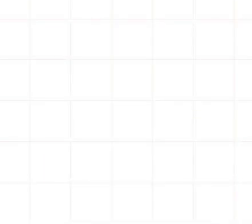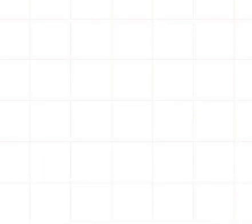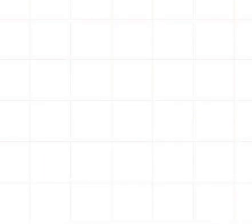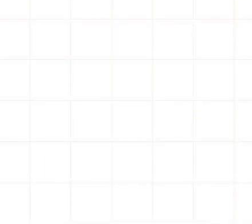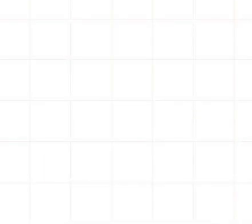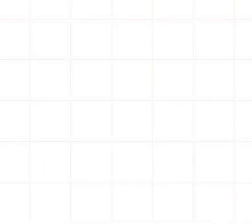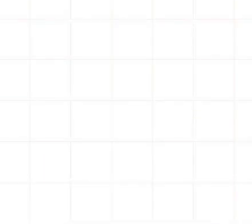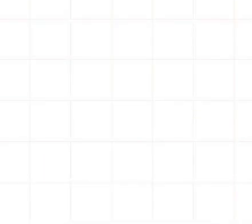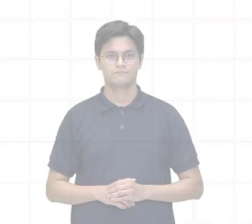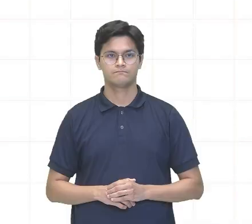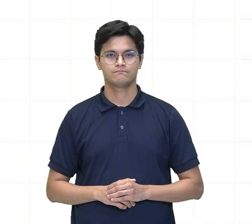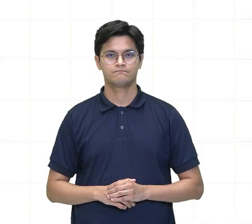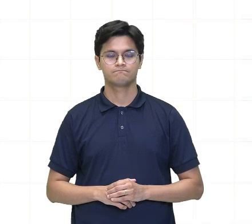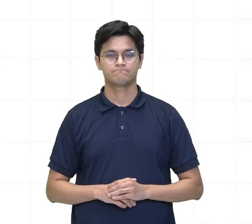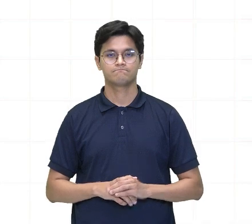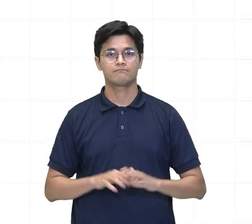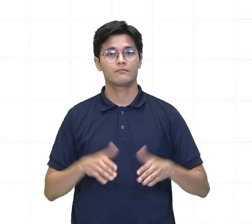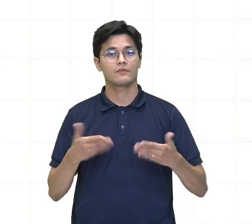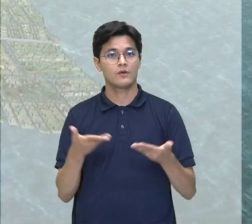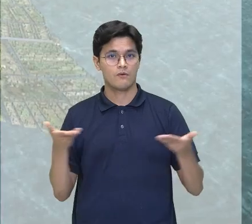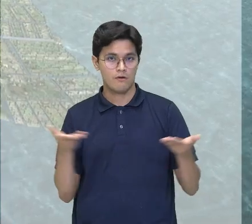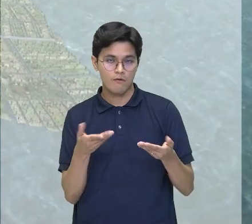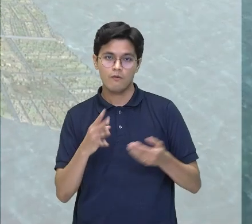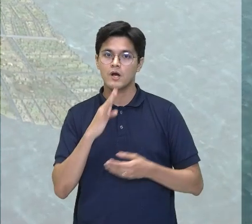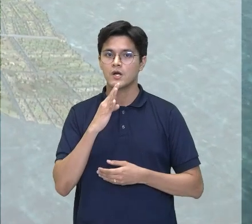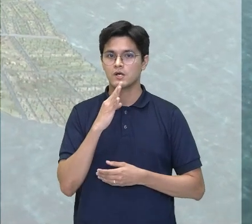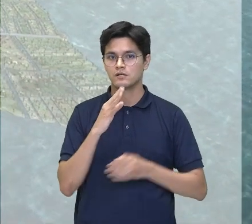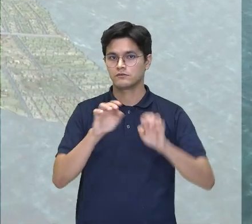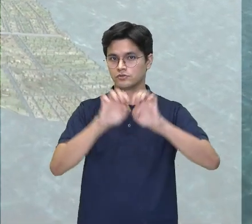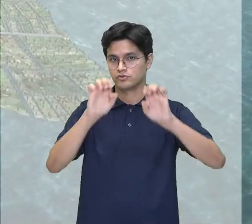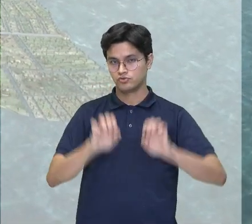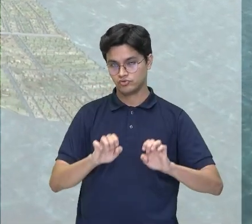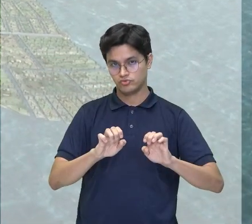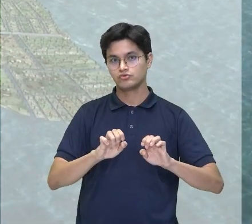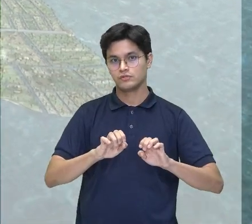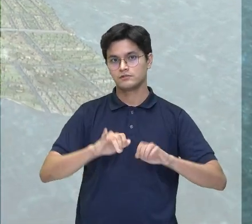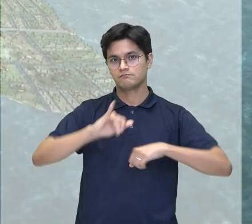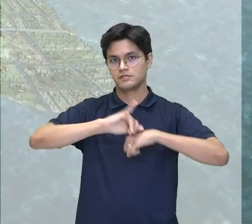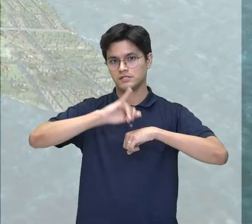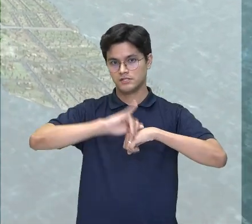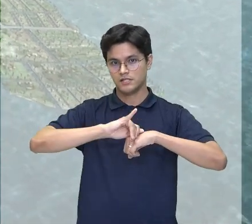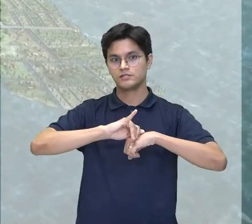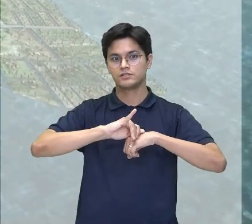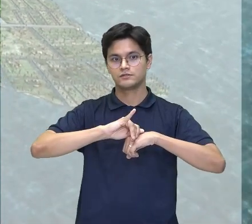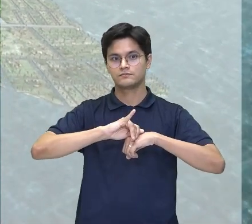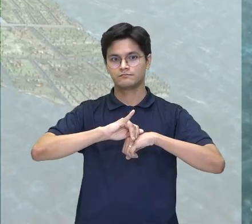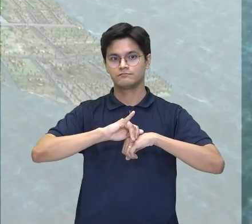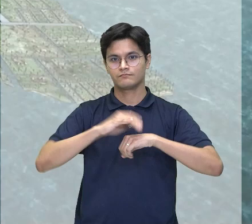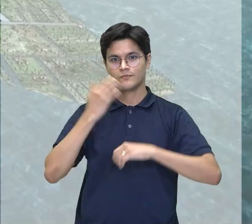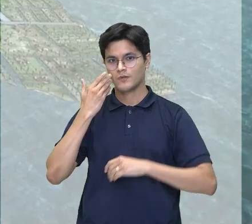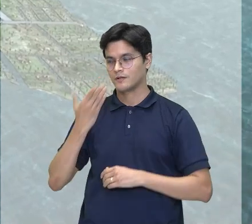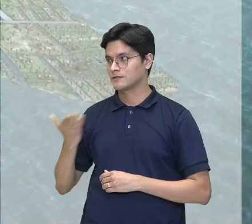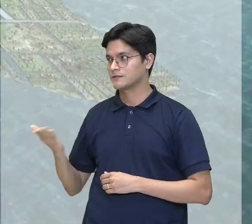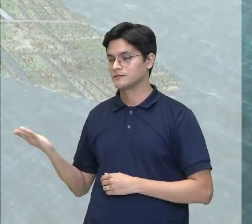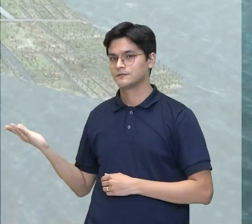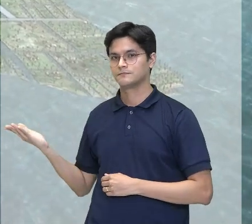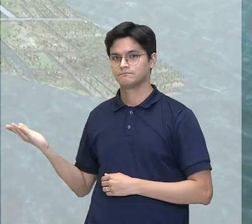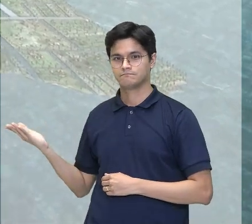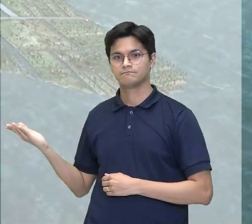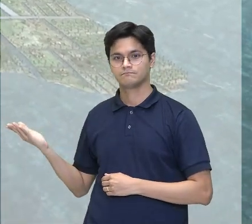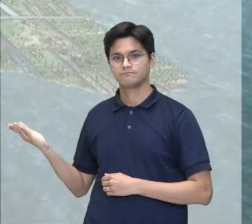Queridos, vamos conhecer agora uma estrutura da cidade de Tenochtitlan, que é justamente uma cidade de